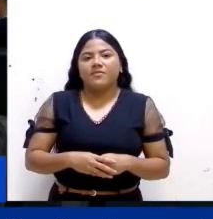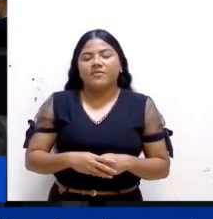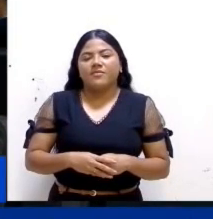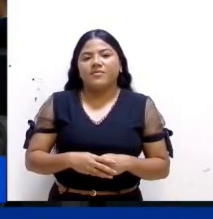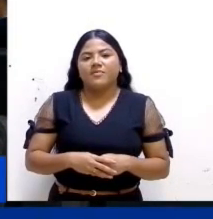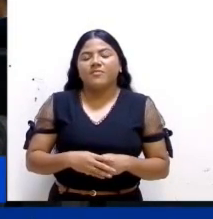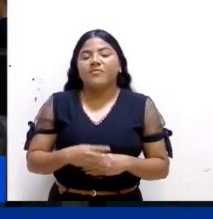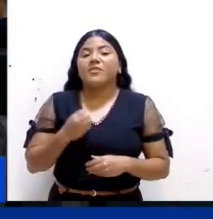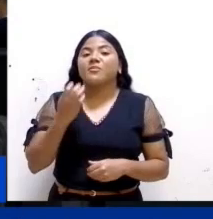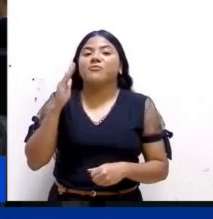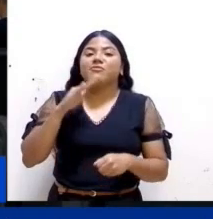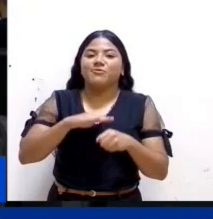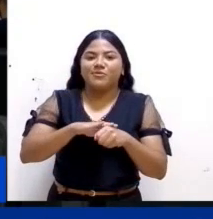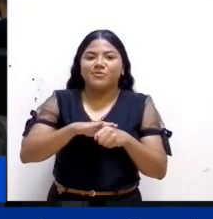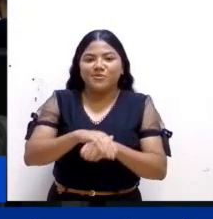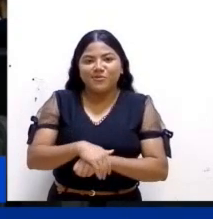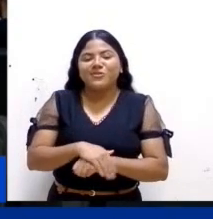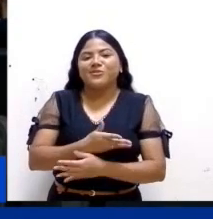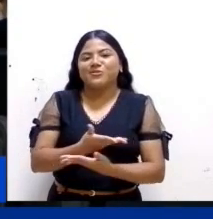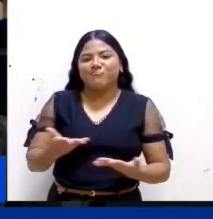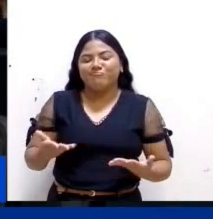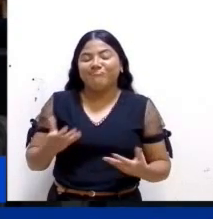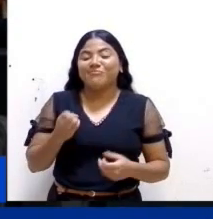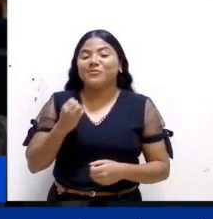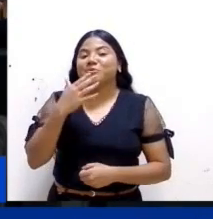Olá, boa noite, tudo bem?